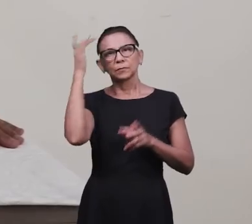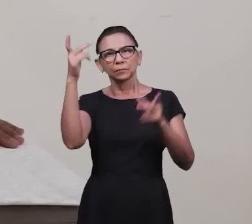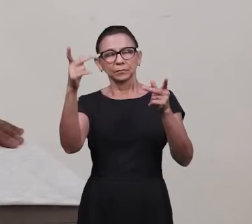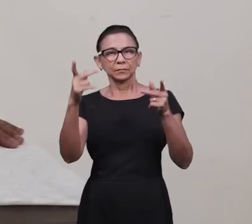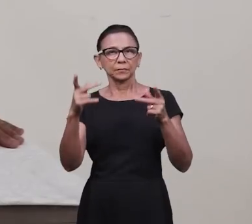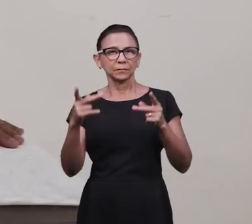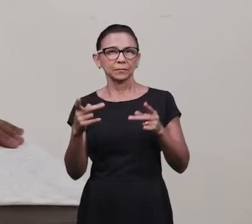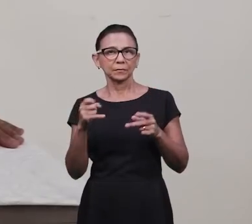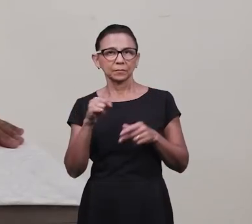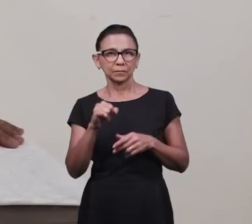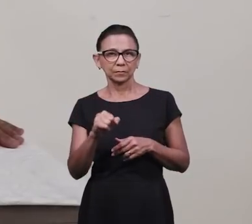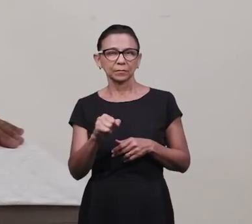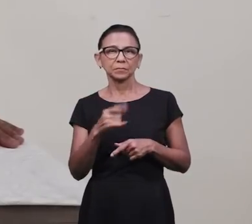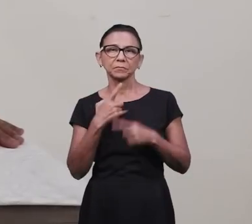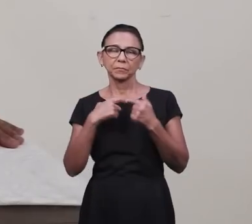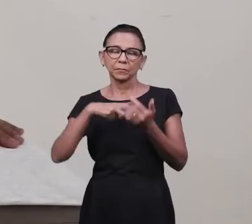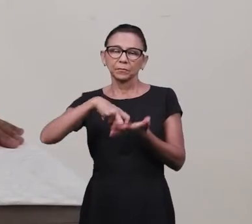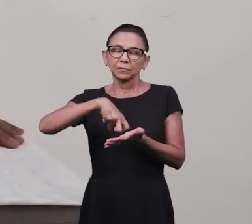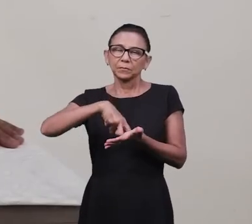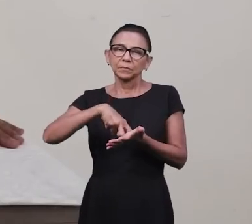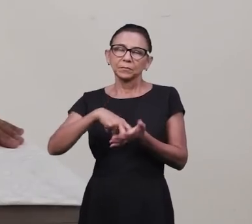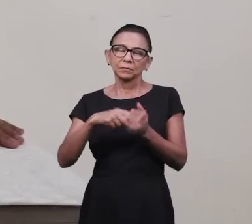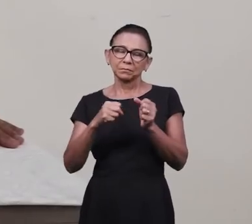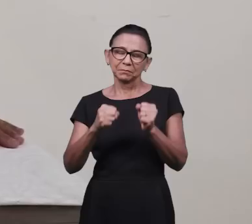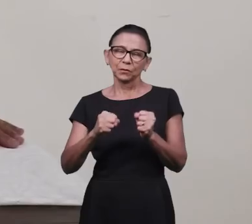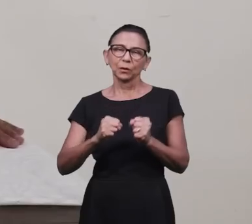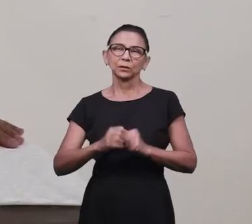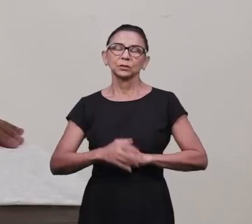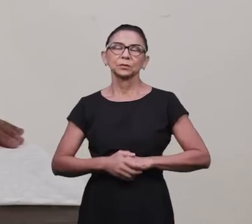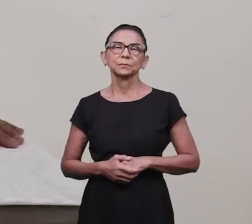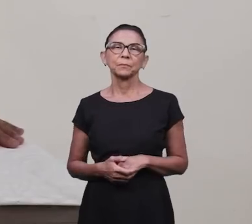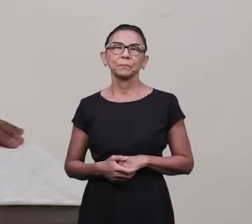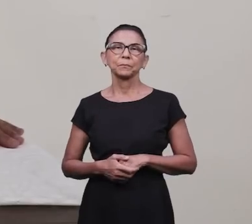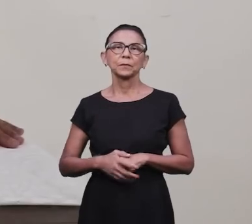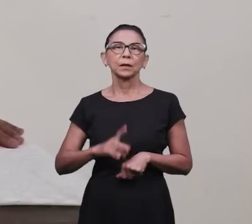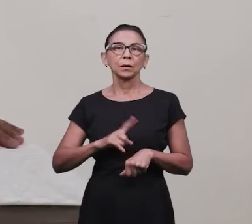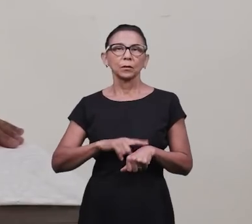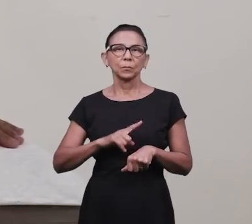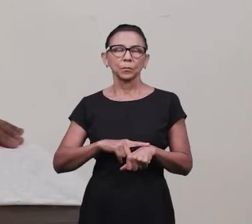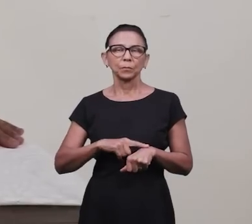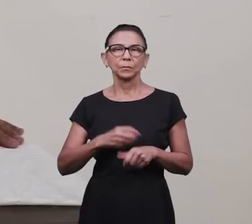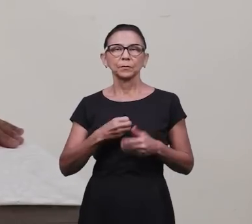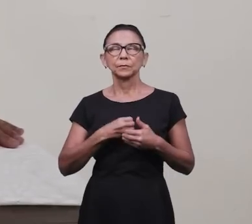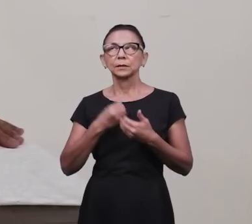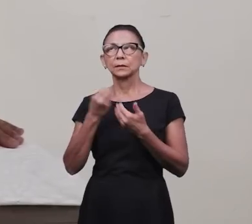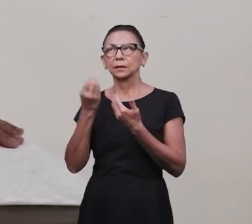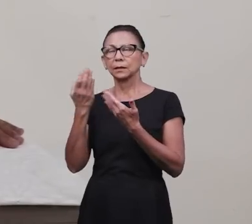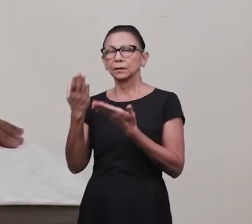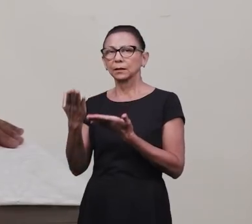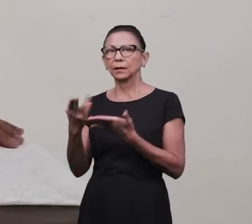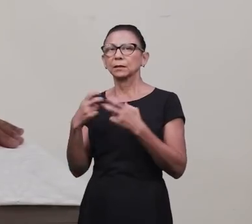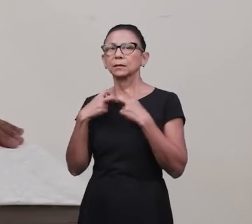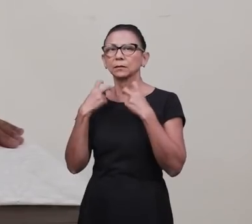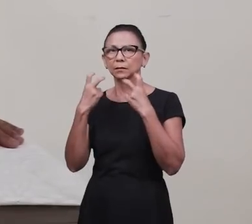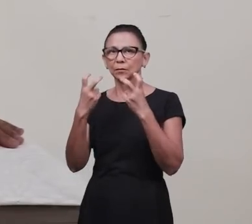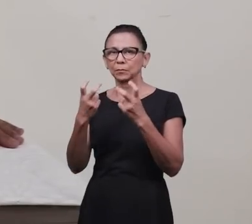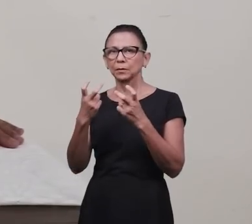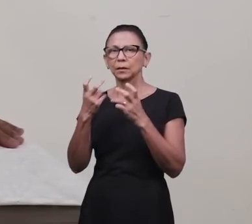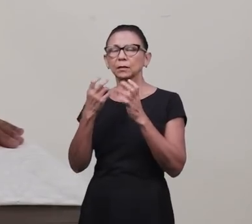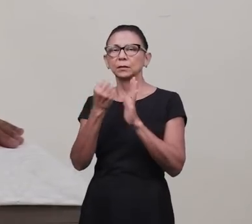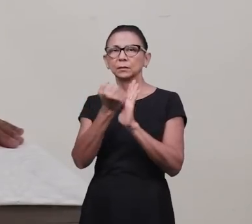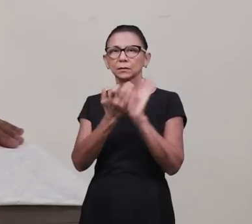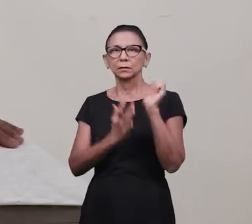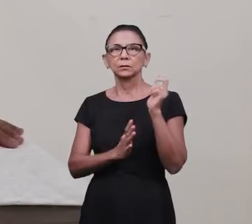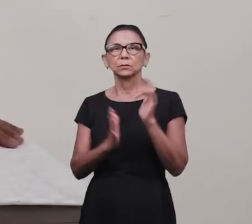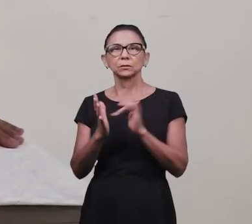nesse gesto, temos um momento de colocarmos a nossa vida diante do Senhor, pelo clamor, pelo sangue de Jesus, em busca